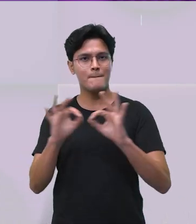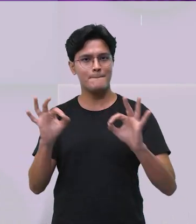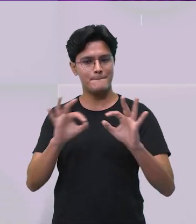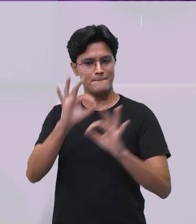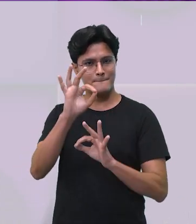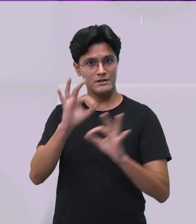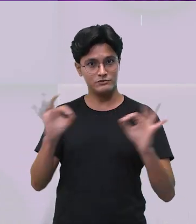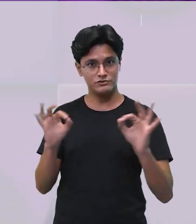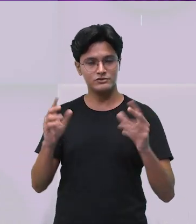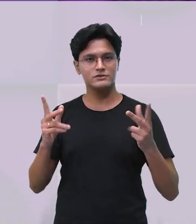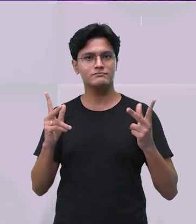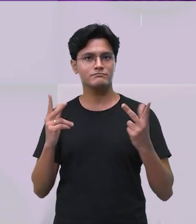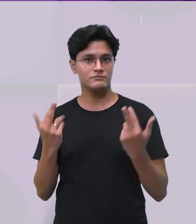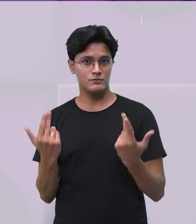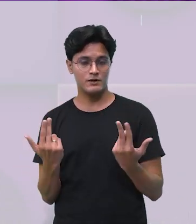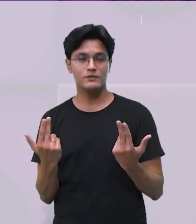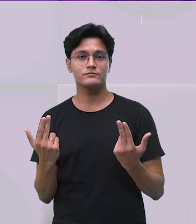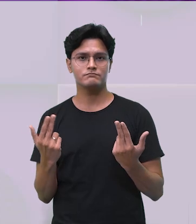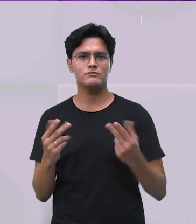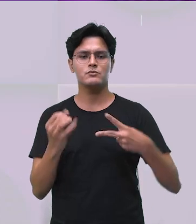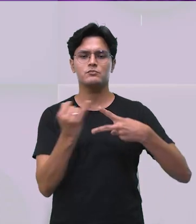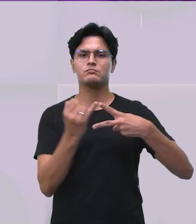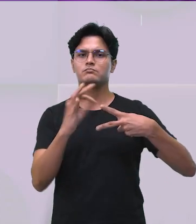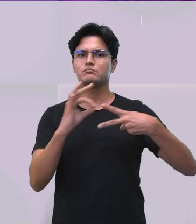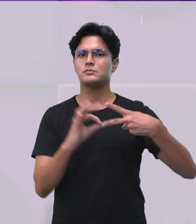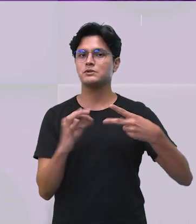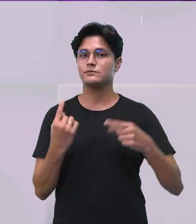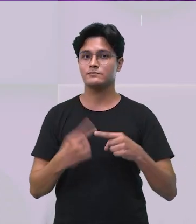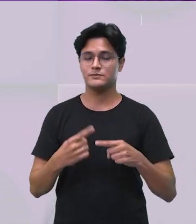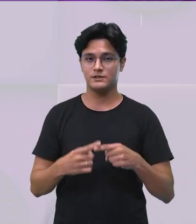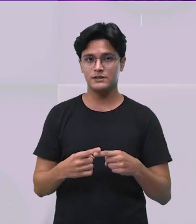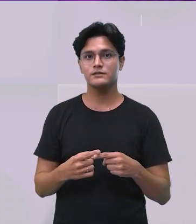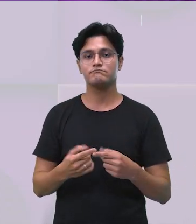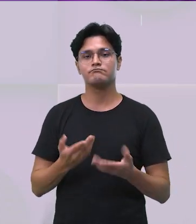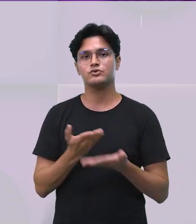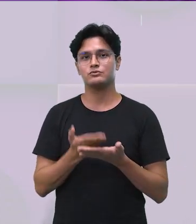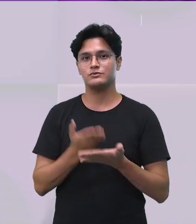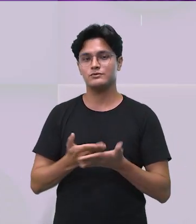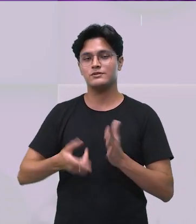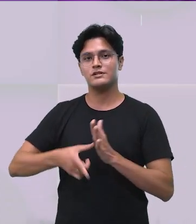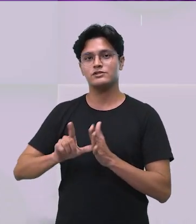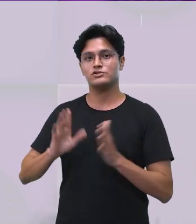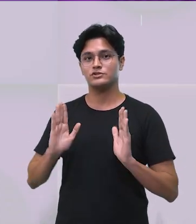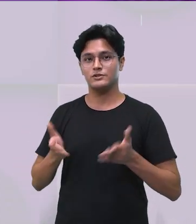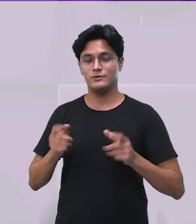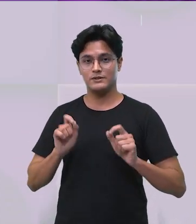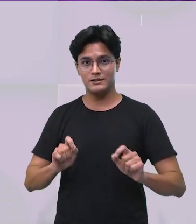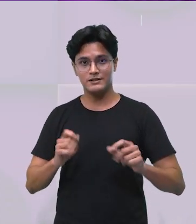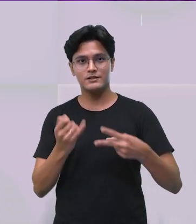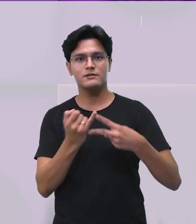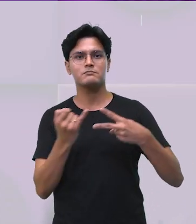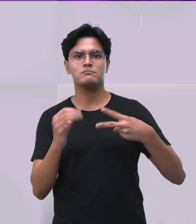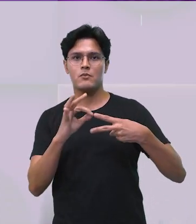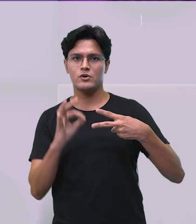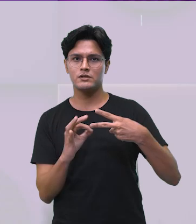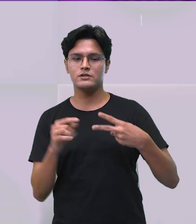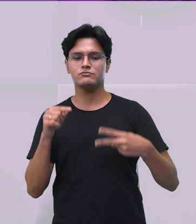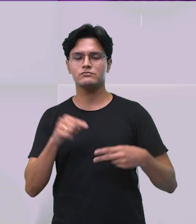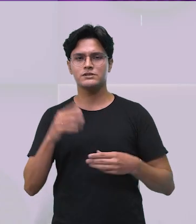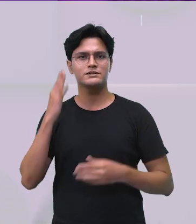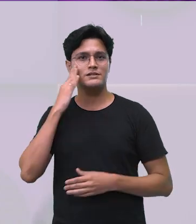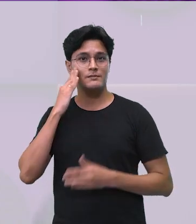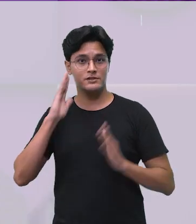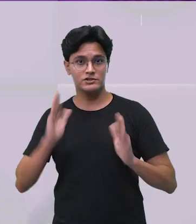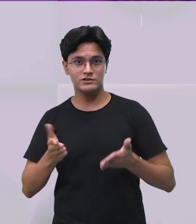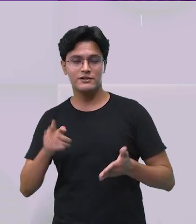de regular. E polígono nós já sabemos por que é. Nós já estudamos os polígonos, nós já sabemos que um polígono